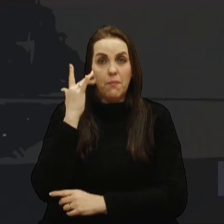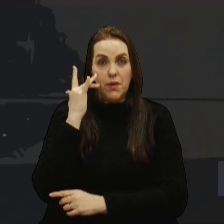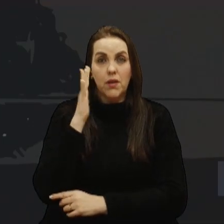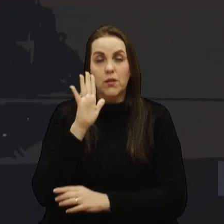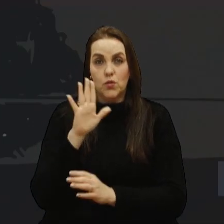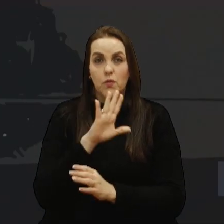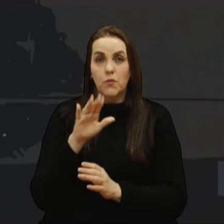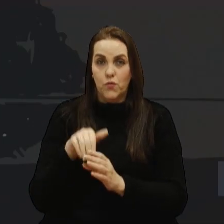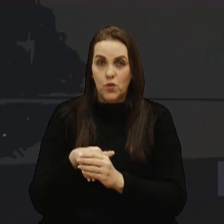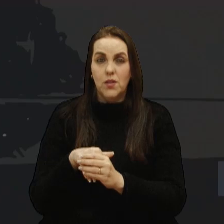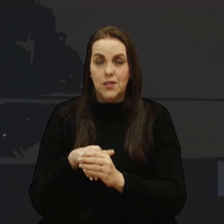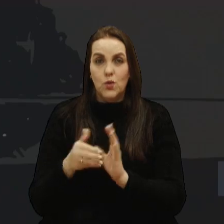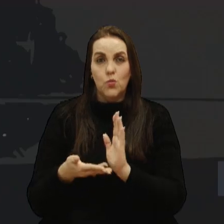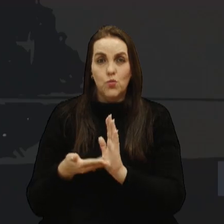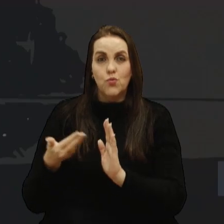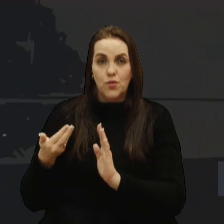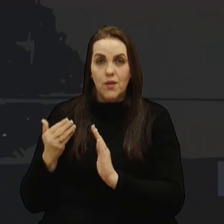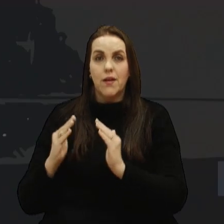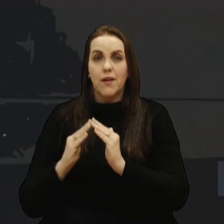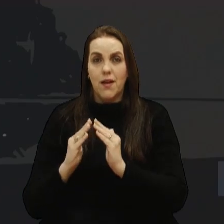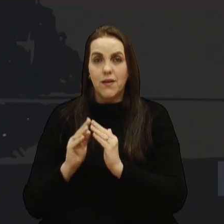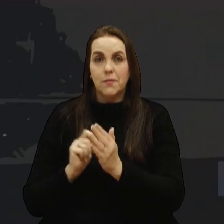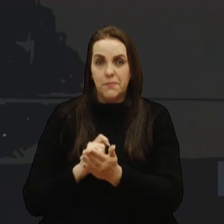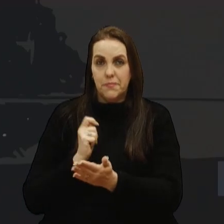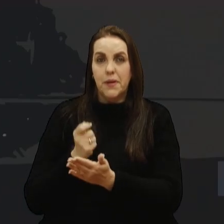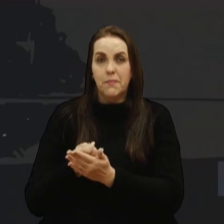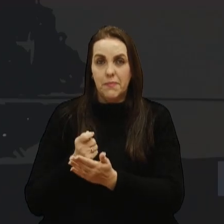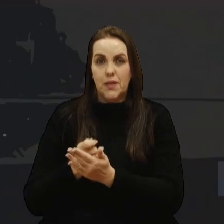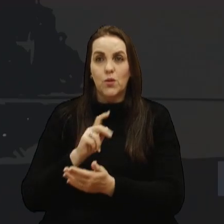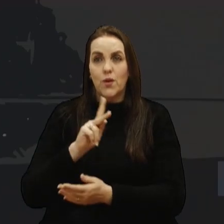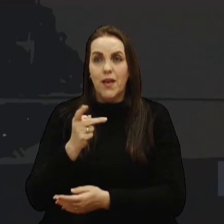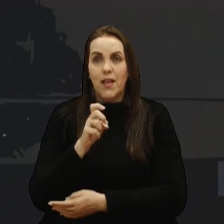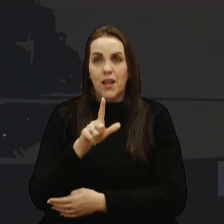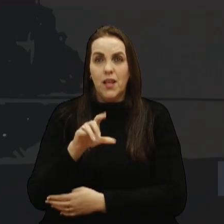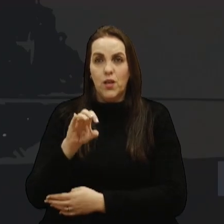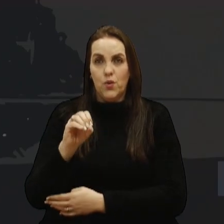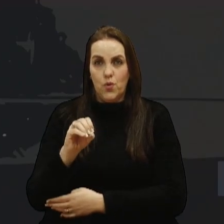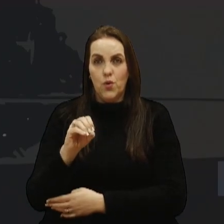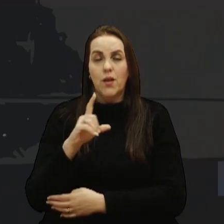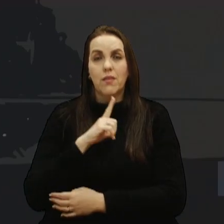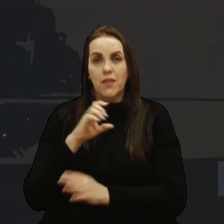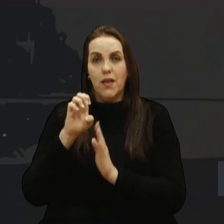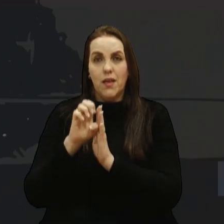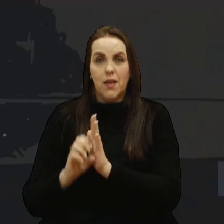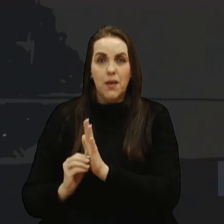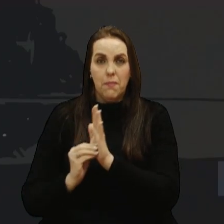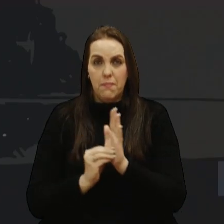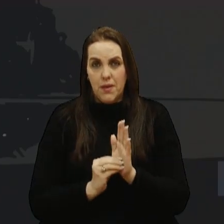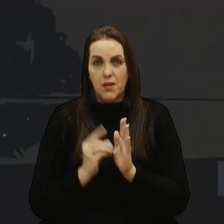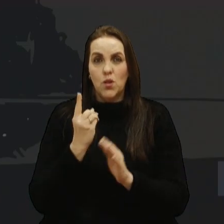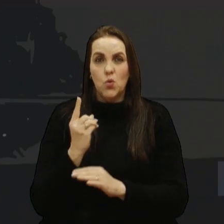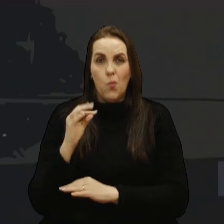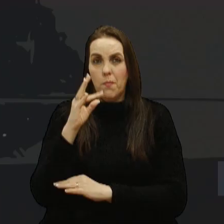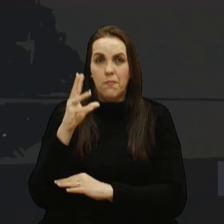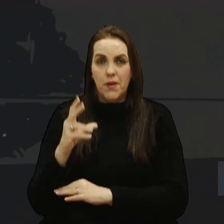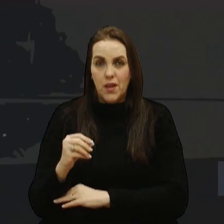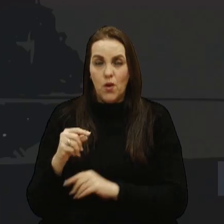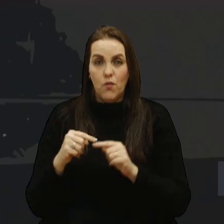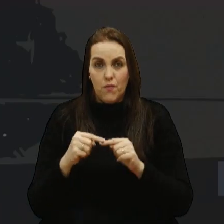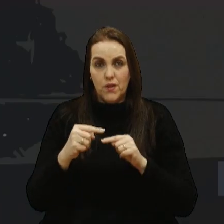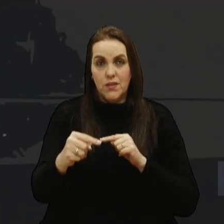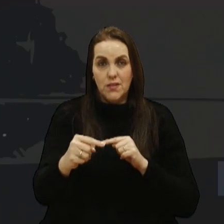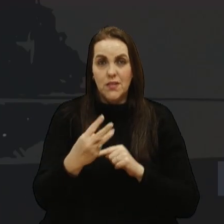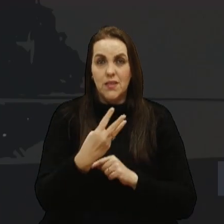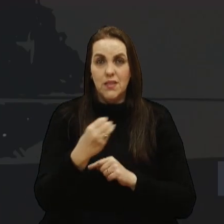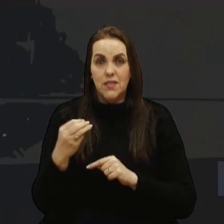retirada de uma casa, a indenização do seu Hélio, e que essa Orlando Adamate tem uma emenda de 1 milhão aí, que vai fazer uns dos 300 metros, mas que